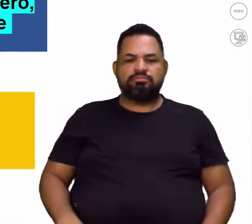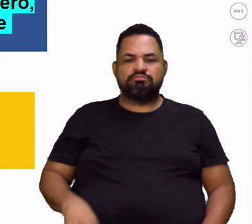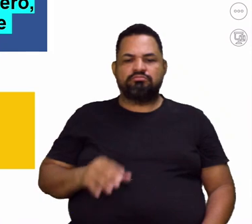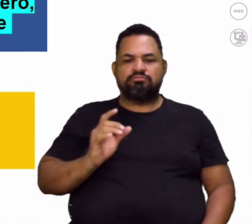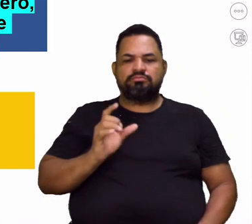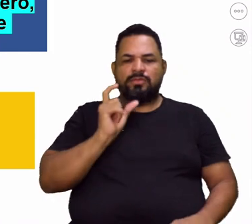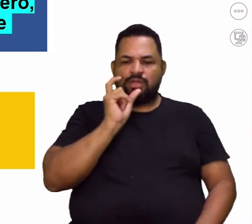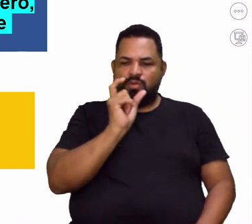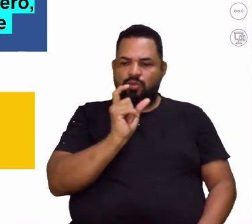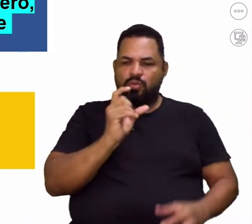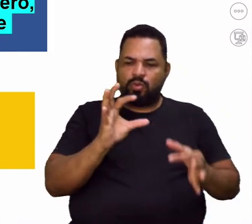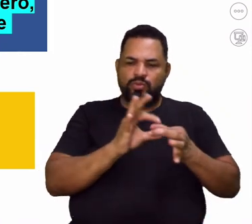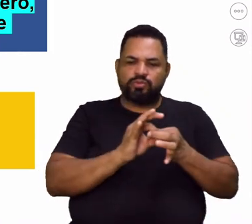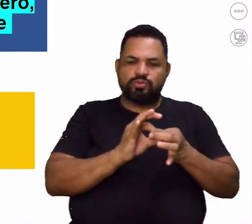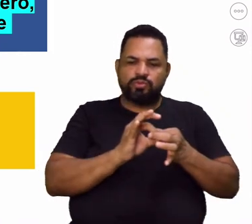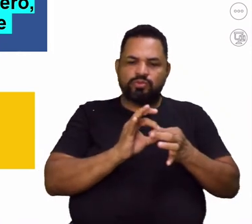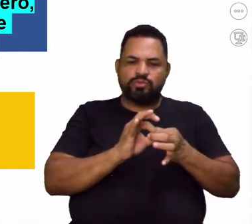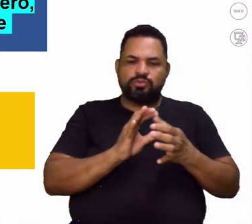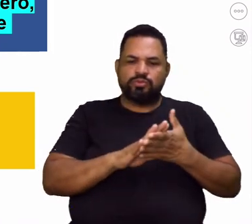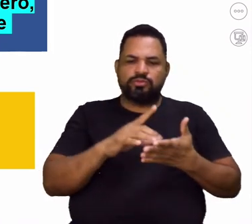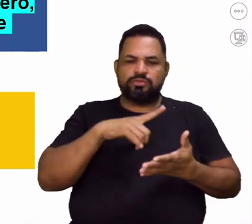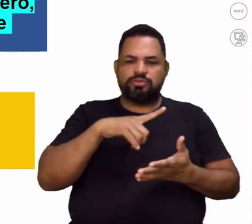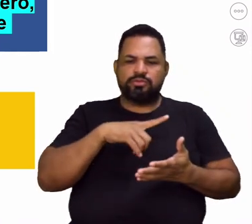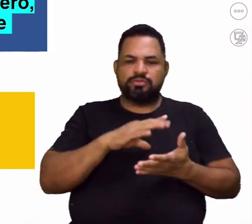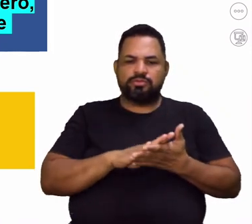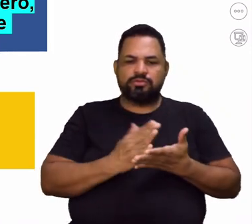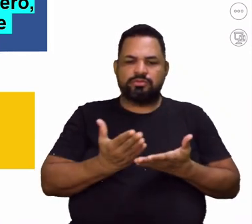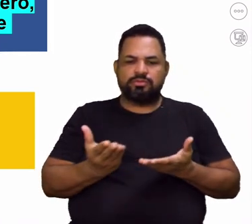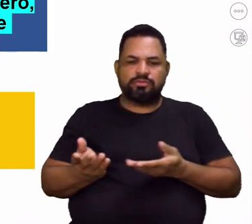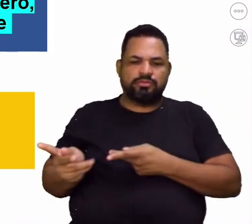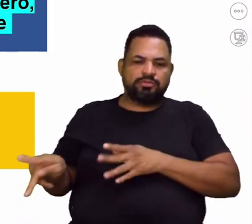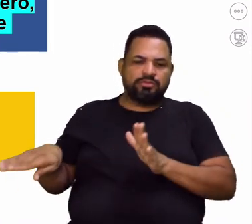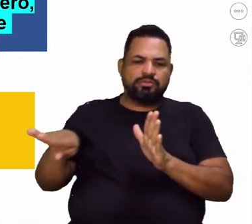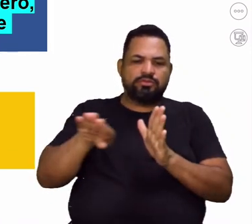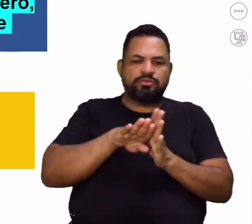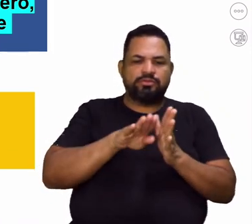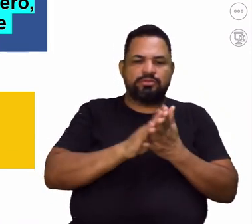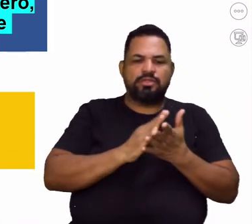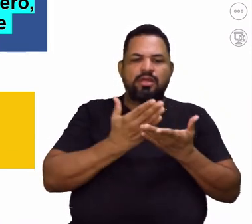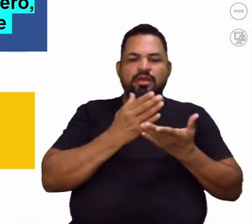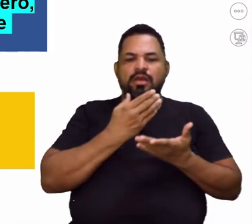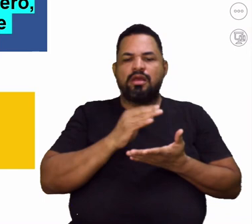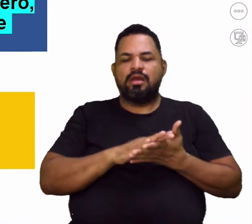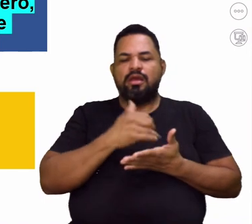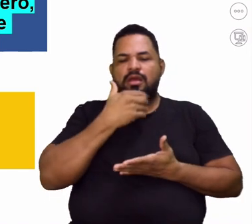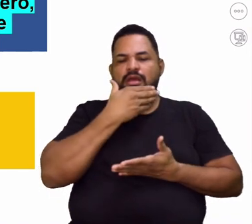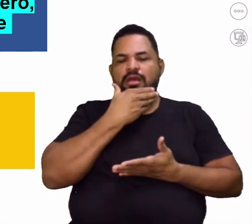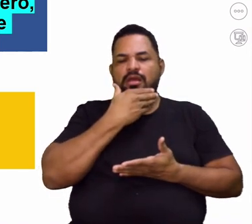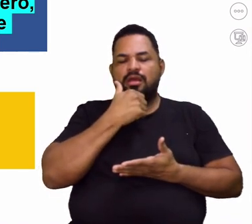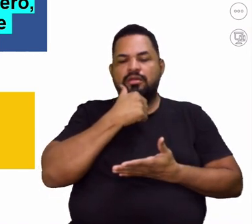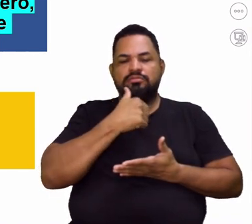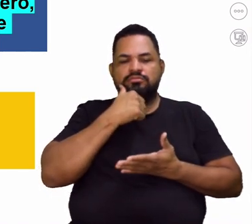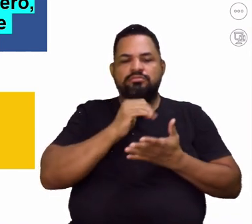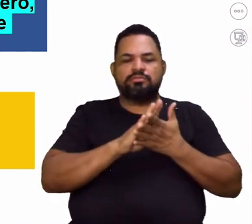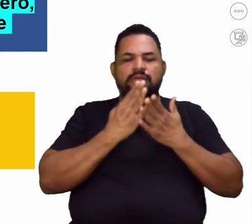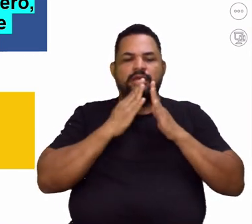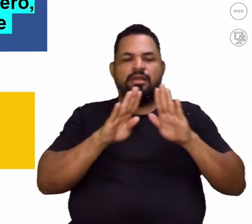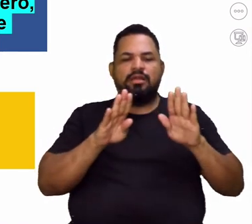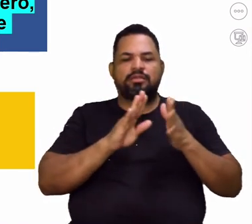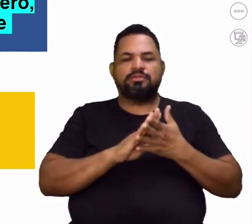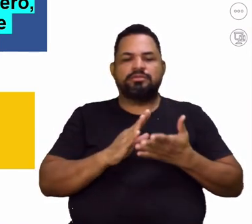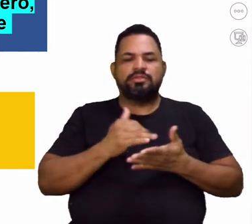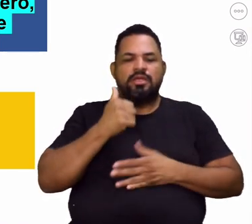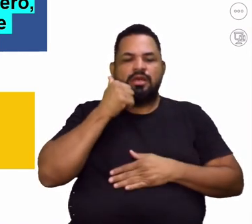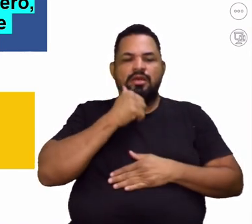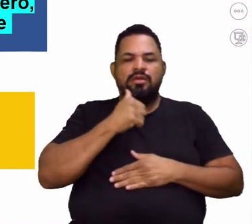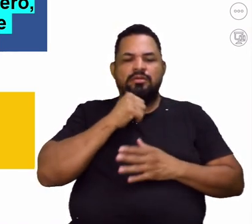mesma conjunção. Vão chegando as burguesinhas pobres e as criadas das burguesinhas ricas e as